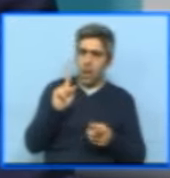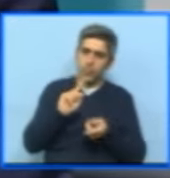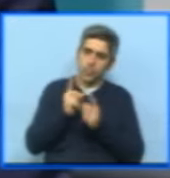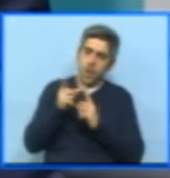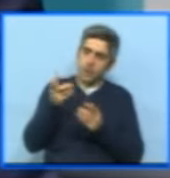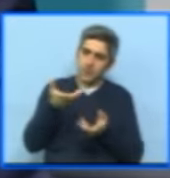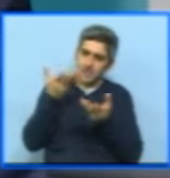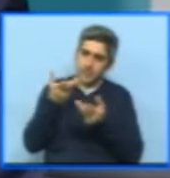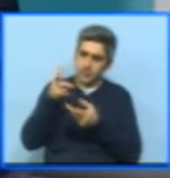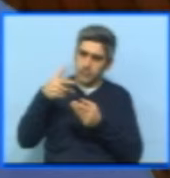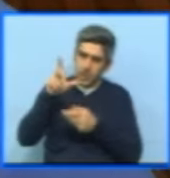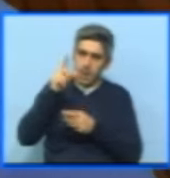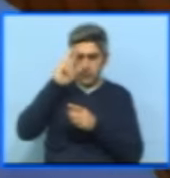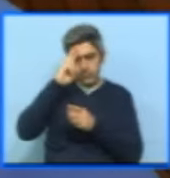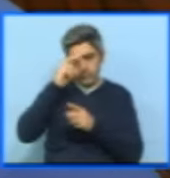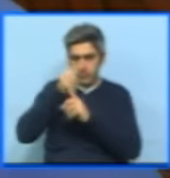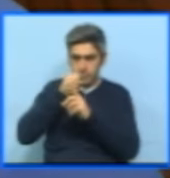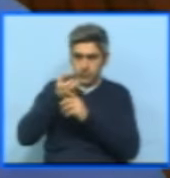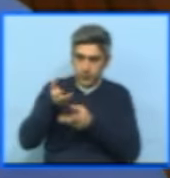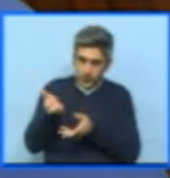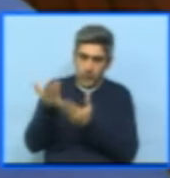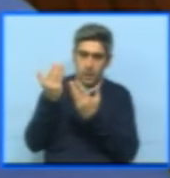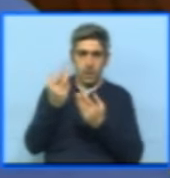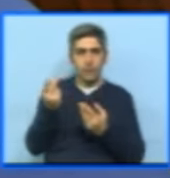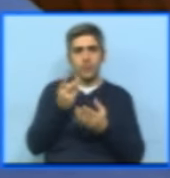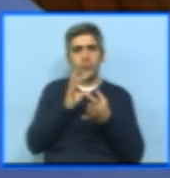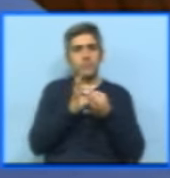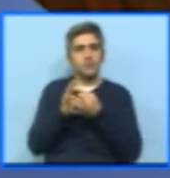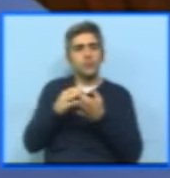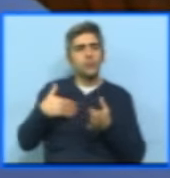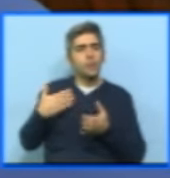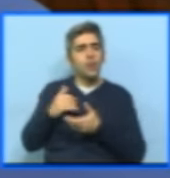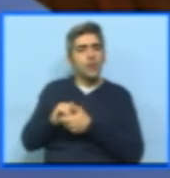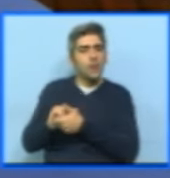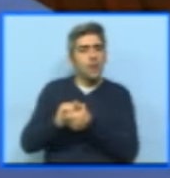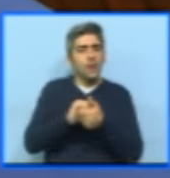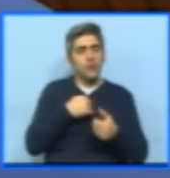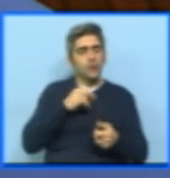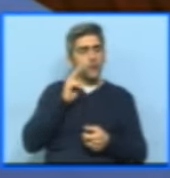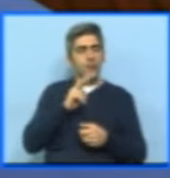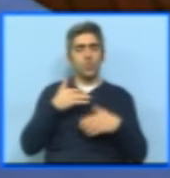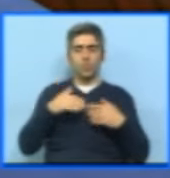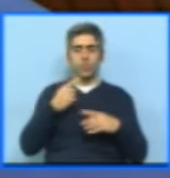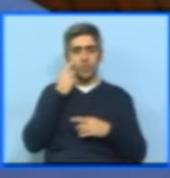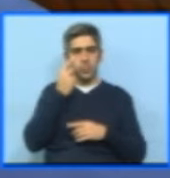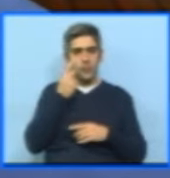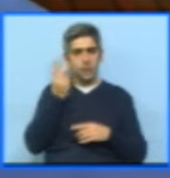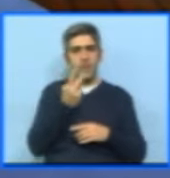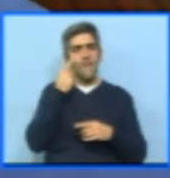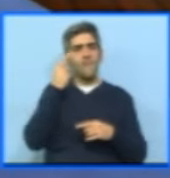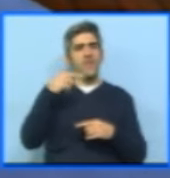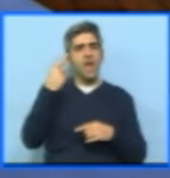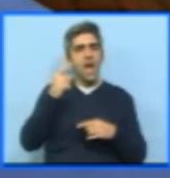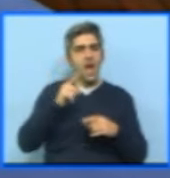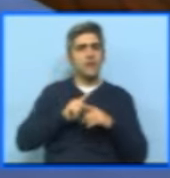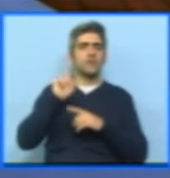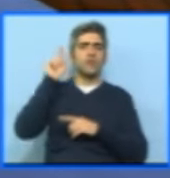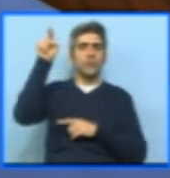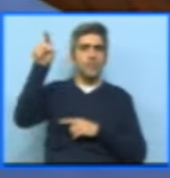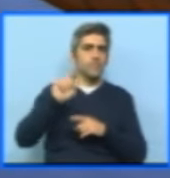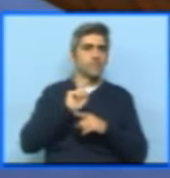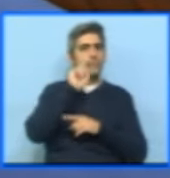prossiga. E, portanto, esta solidariedade entre os dois, para mim, é impressionante. Como eles viajam os dois, como eles trabalham os dois,